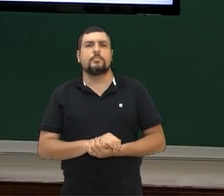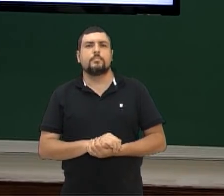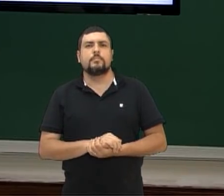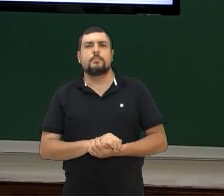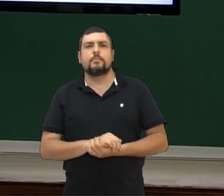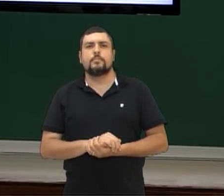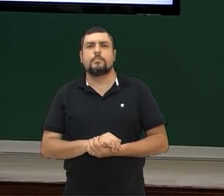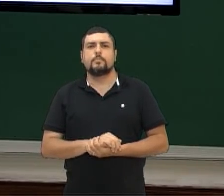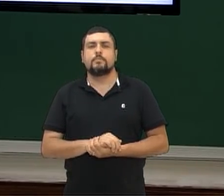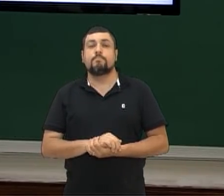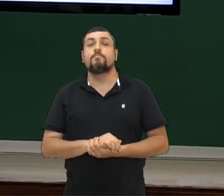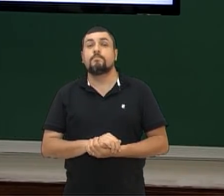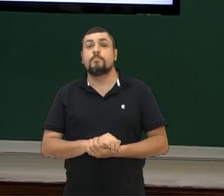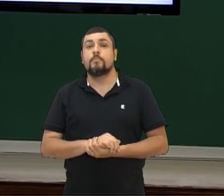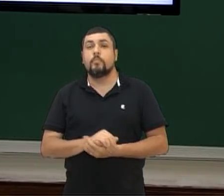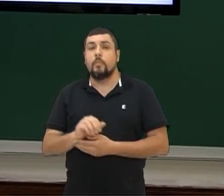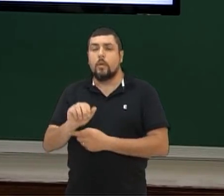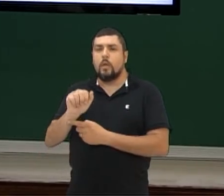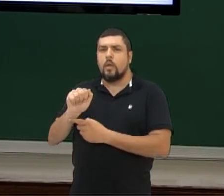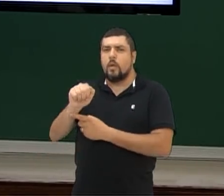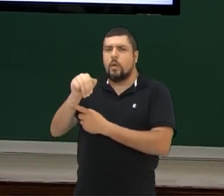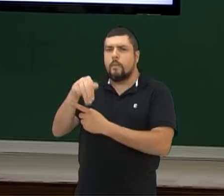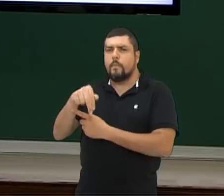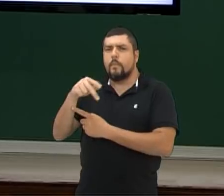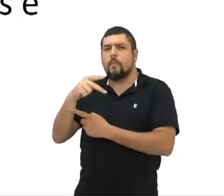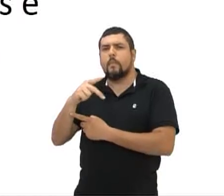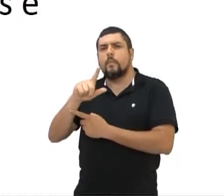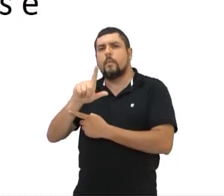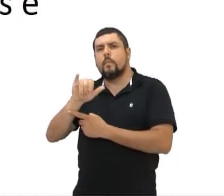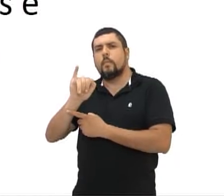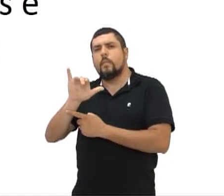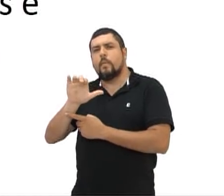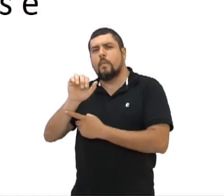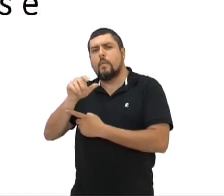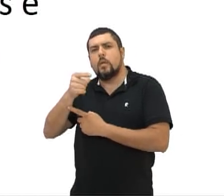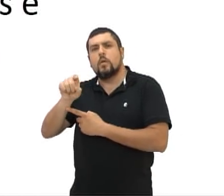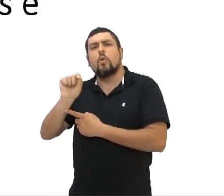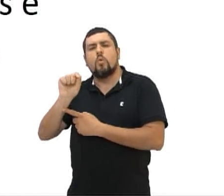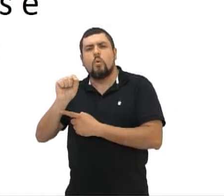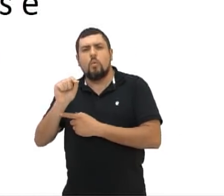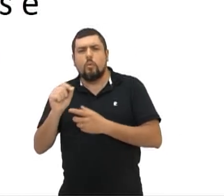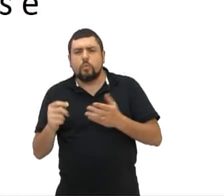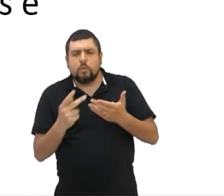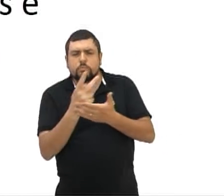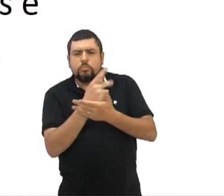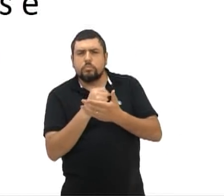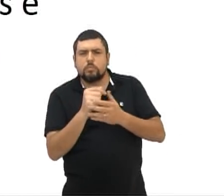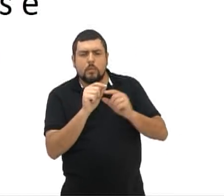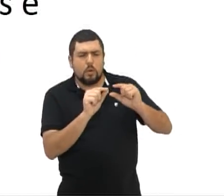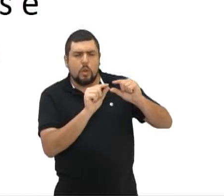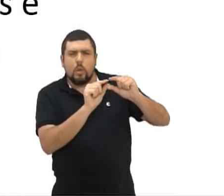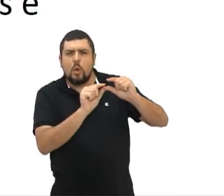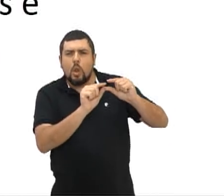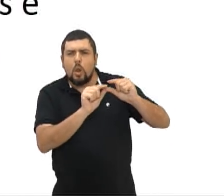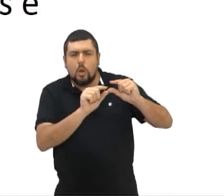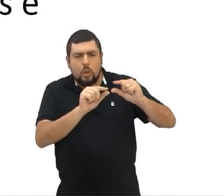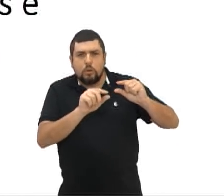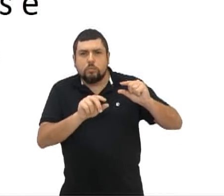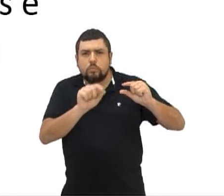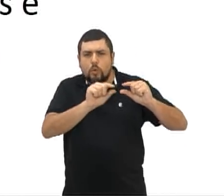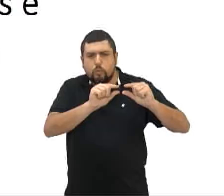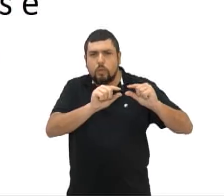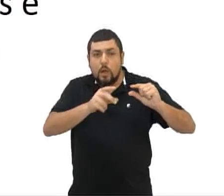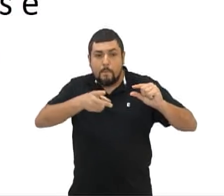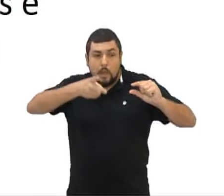O tema ampliação é o procedimento que a gente usa para aumentar alguma coisa, mantendo-se as